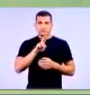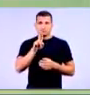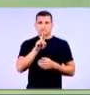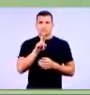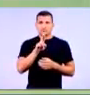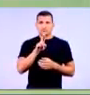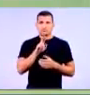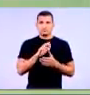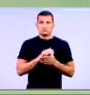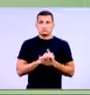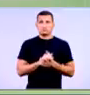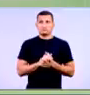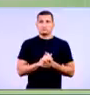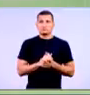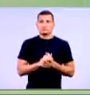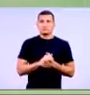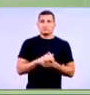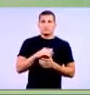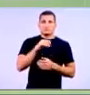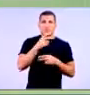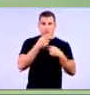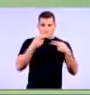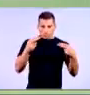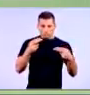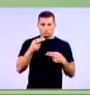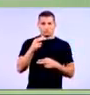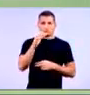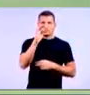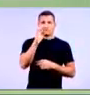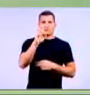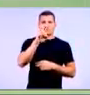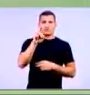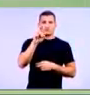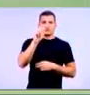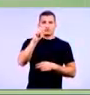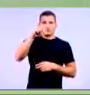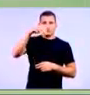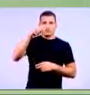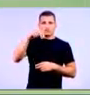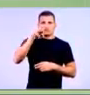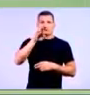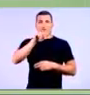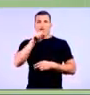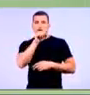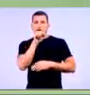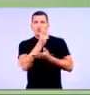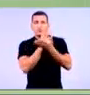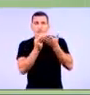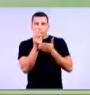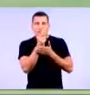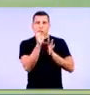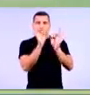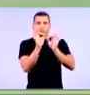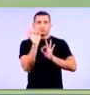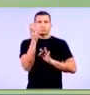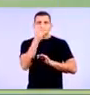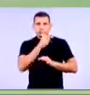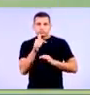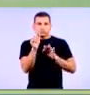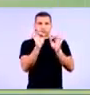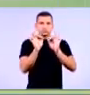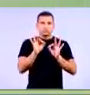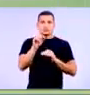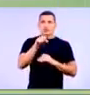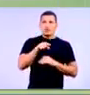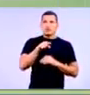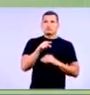chamado uma ferramenta para a construção desse mapa assim bonitinho, arrumadinho, com esses esquemas, que é o